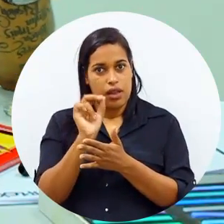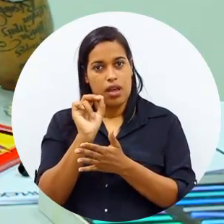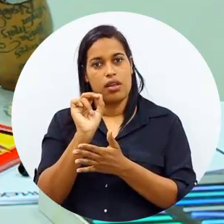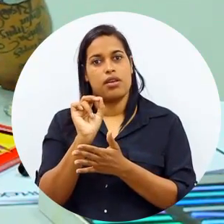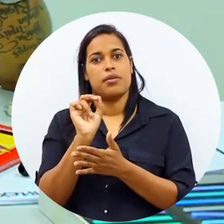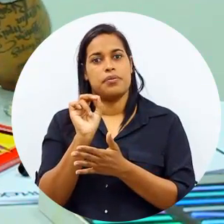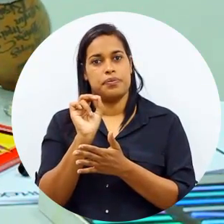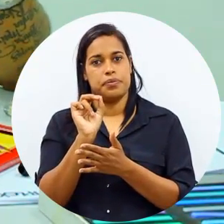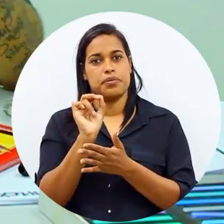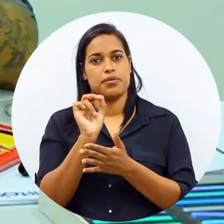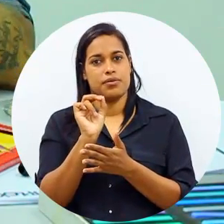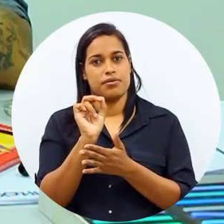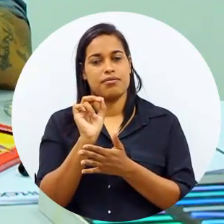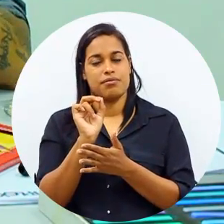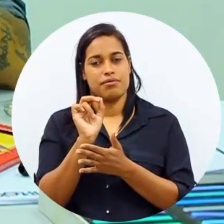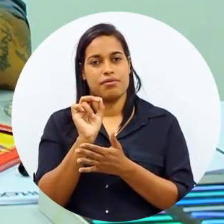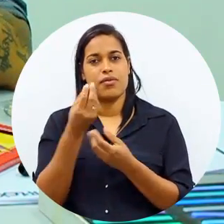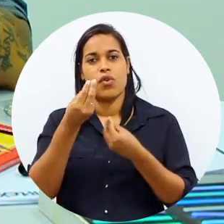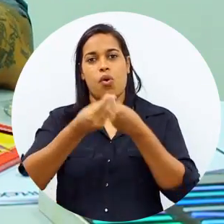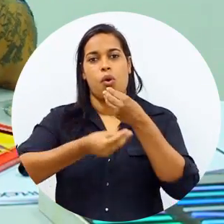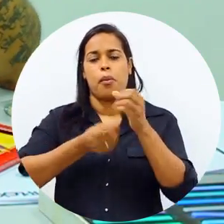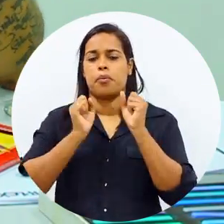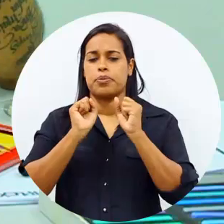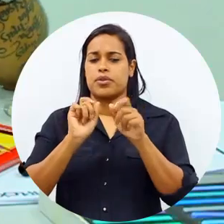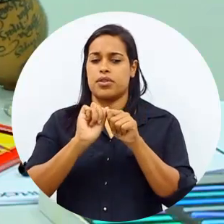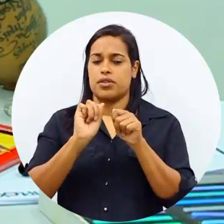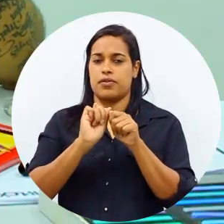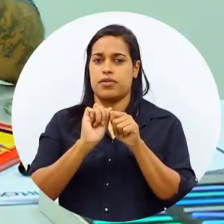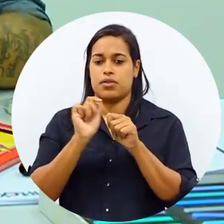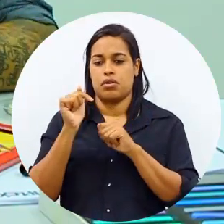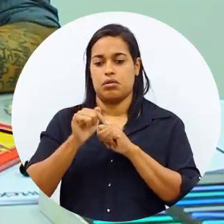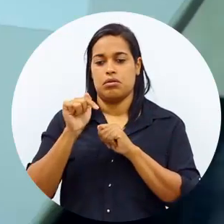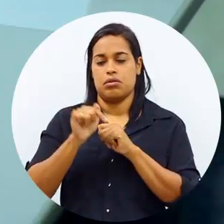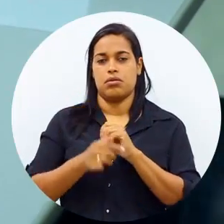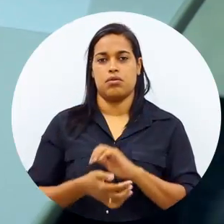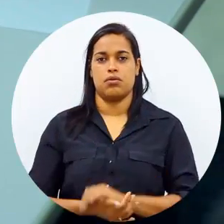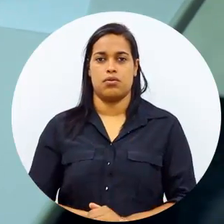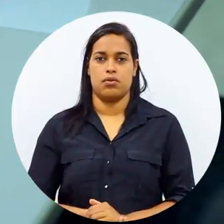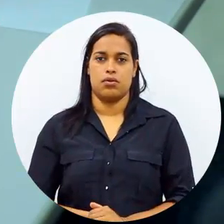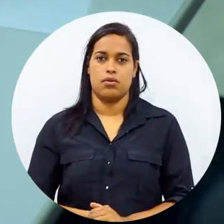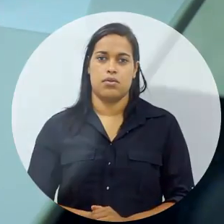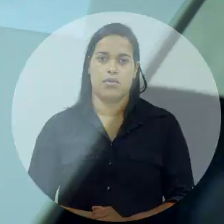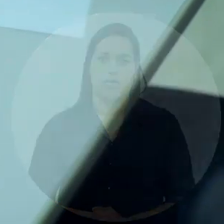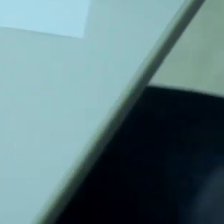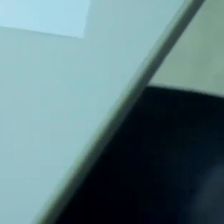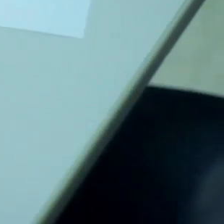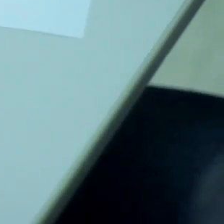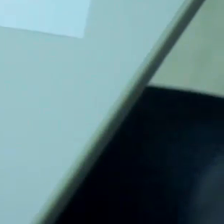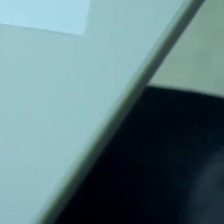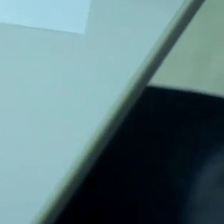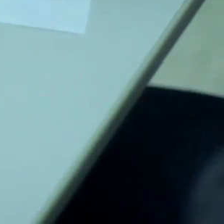de simétrico e de assimétrico. Como a gente poderia fazer isso?